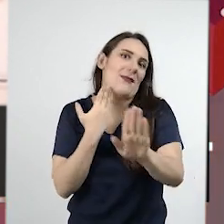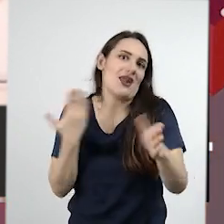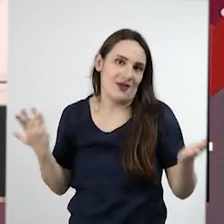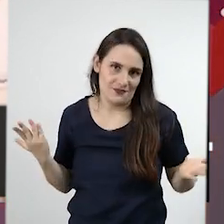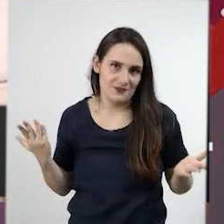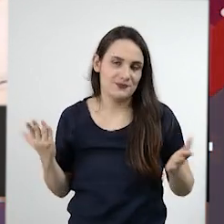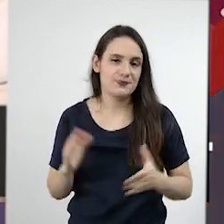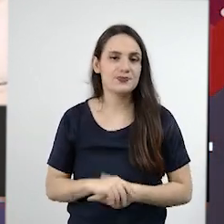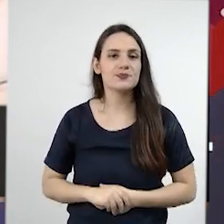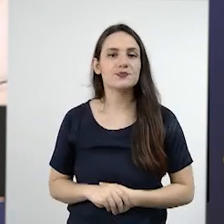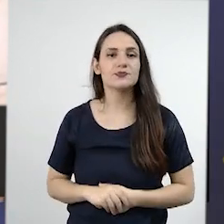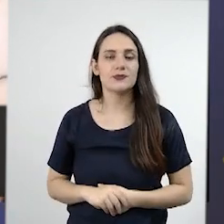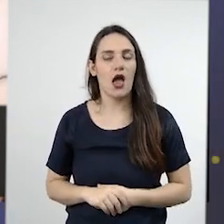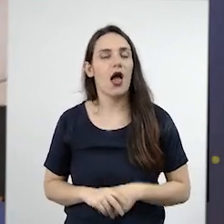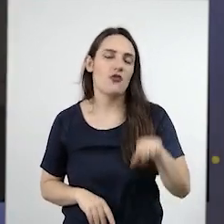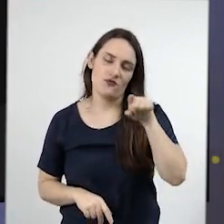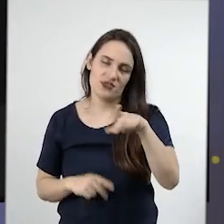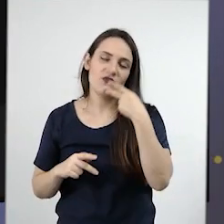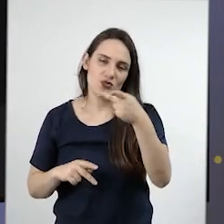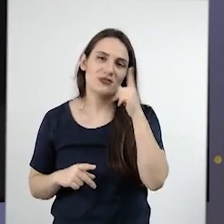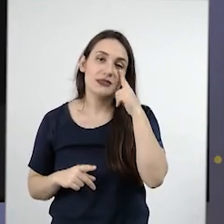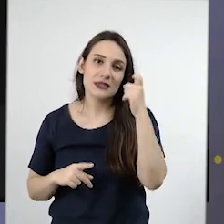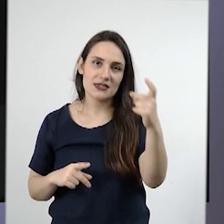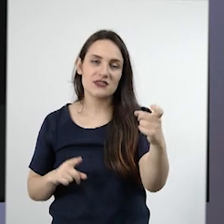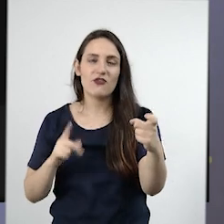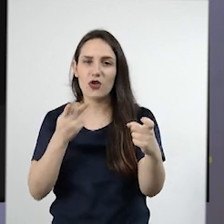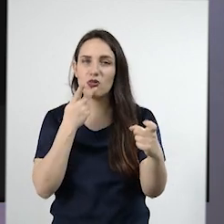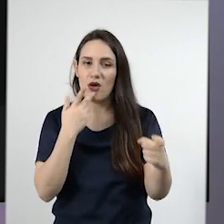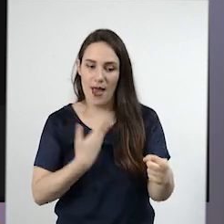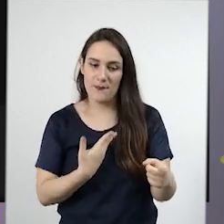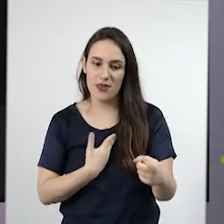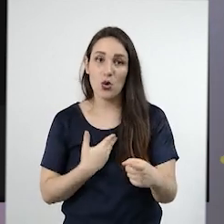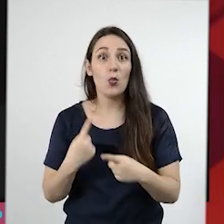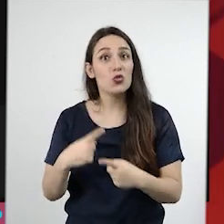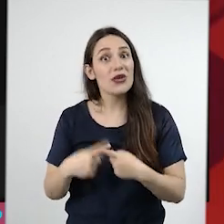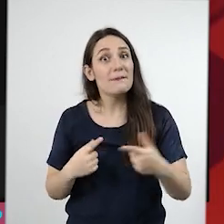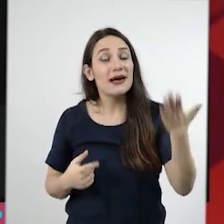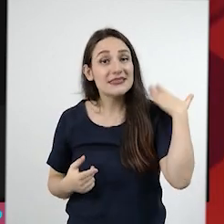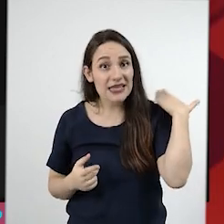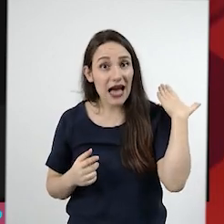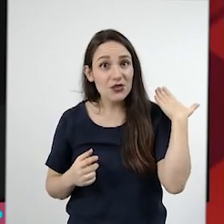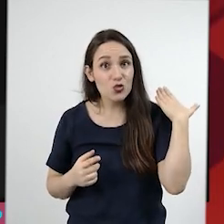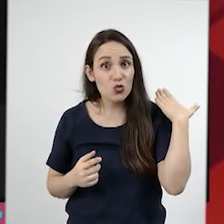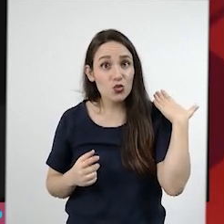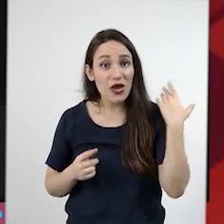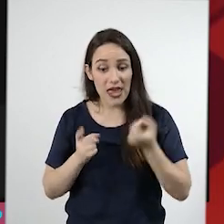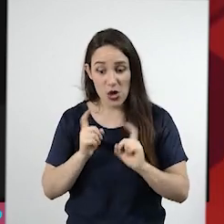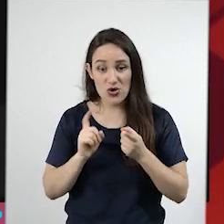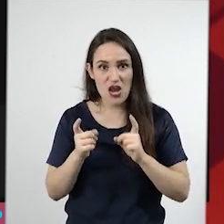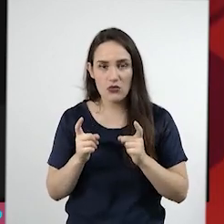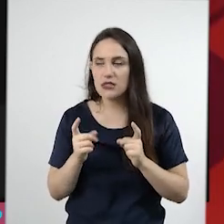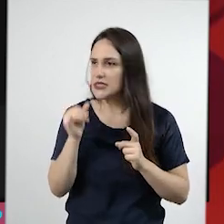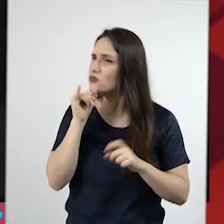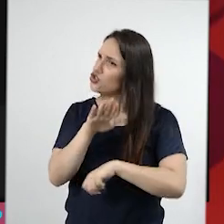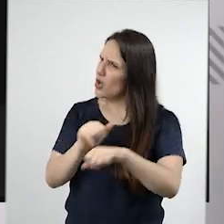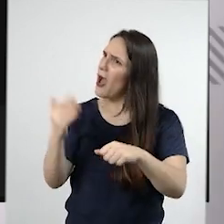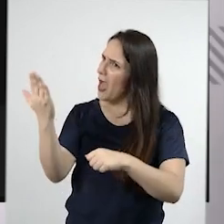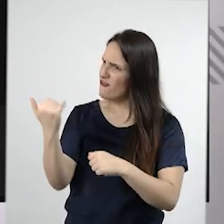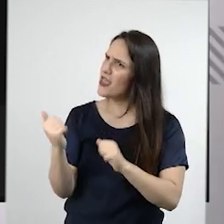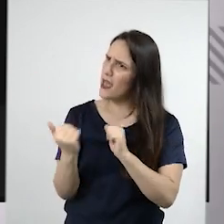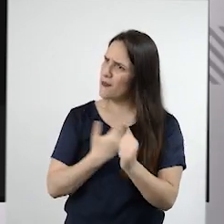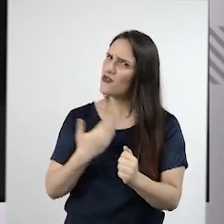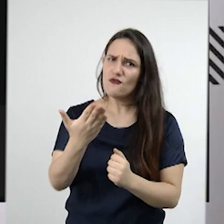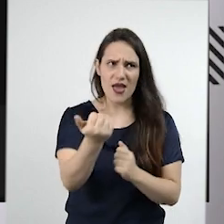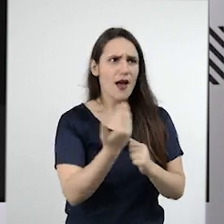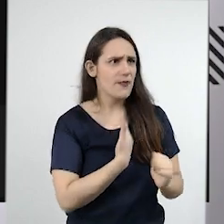E é interessante, você tocou no ponto dos amigos que antes se reuniam, ficavam o tempo todo no celular,